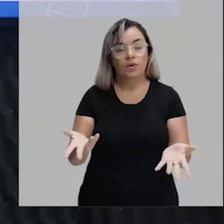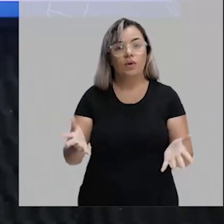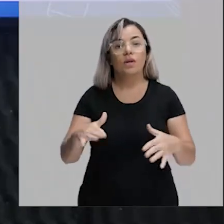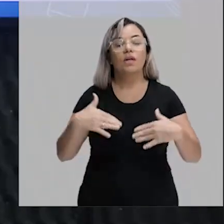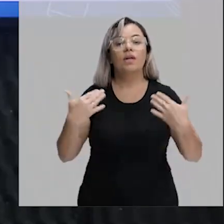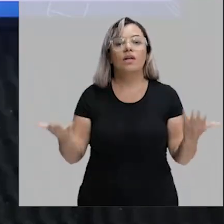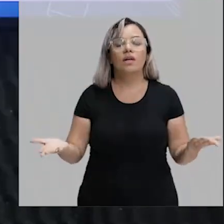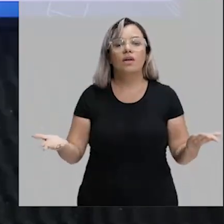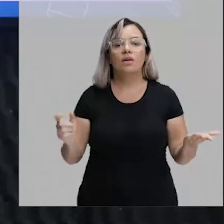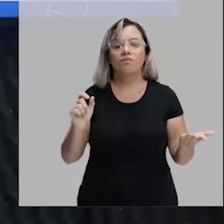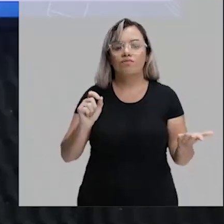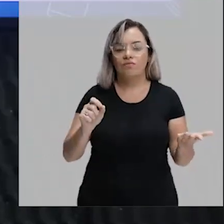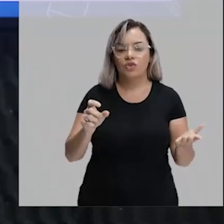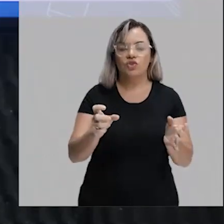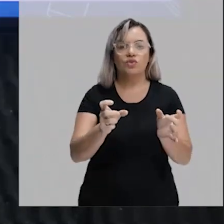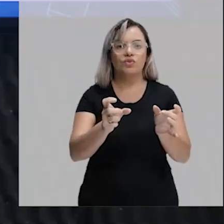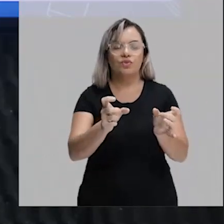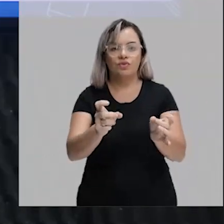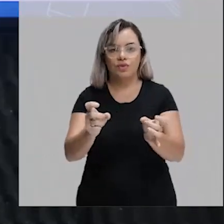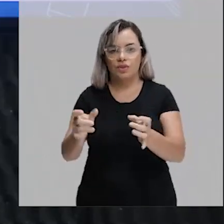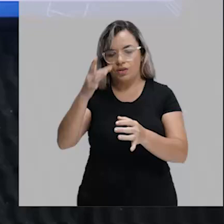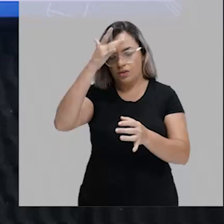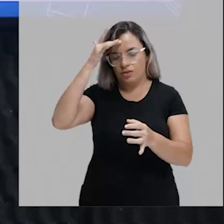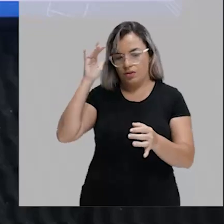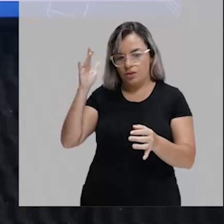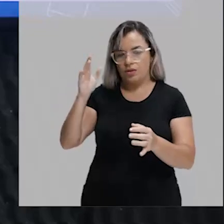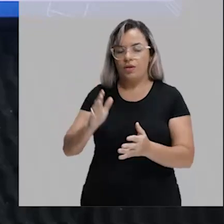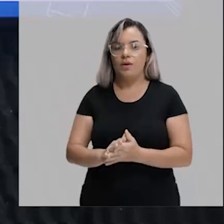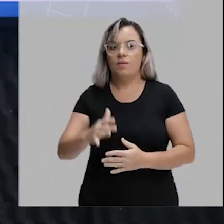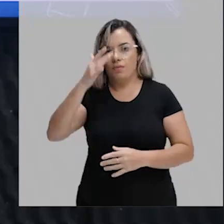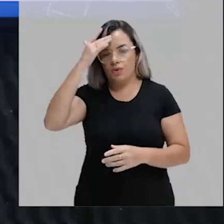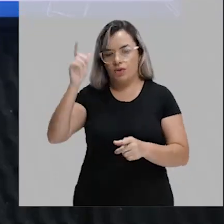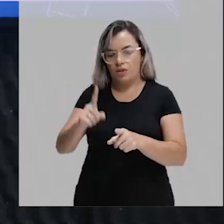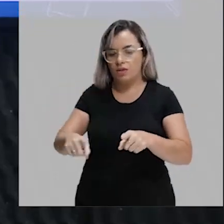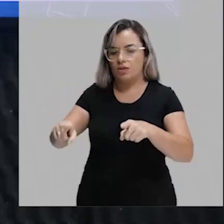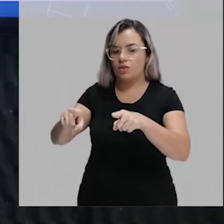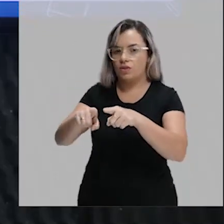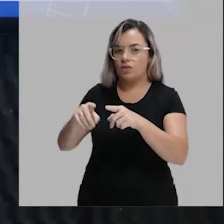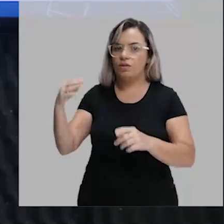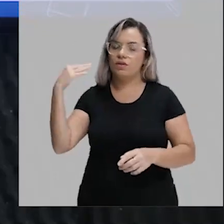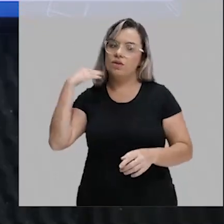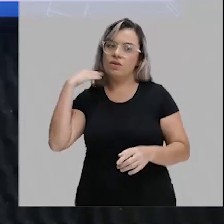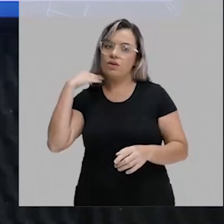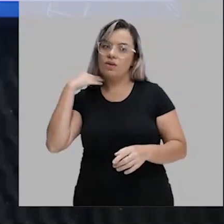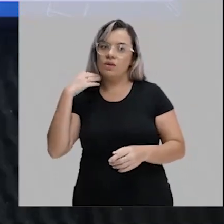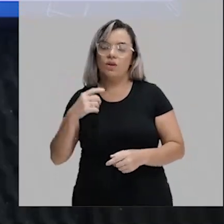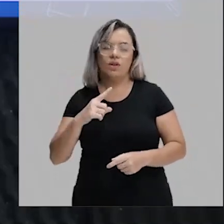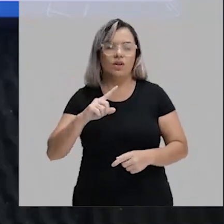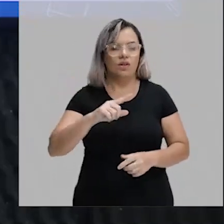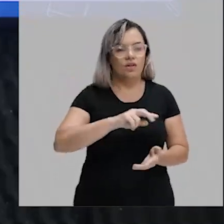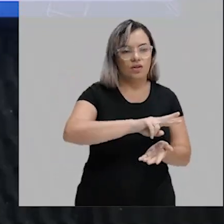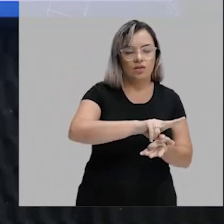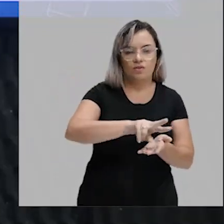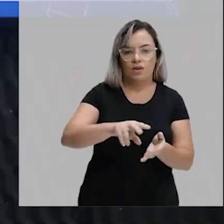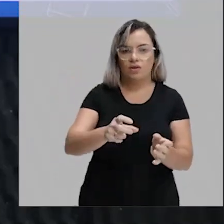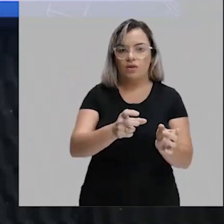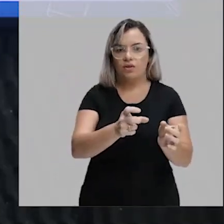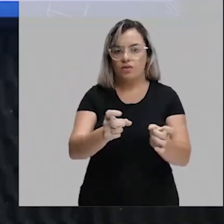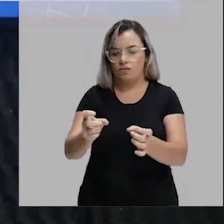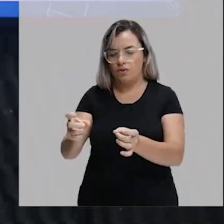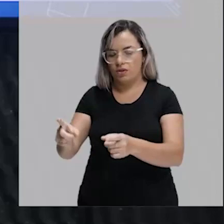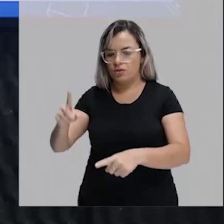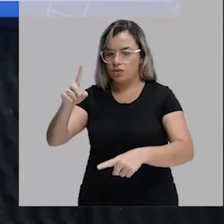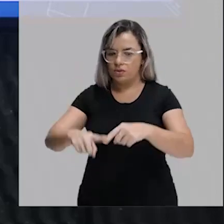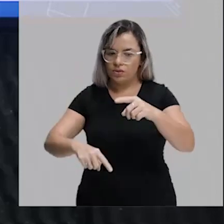quem? Mercadores, banqueiros, comerciantes. São esses grupos mercantis, que